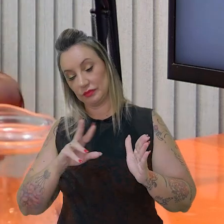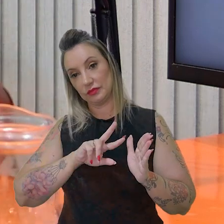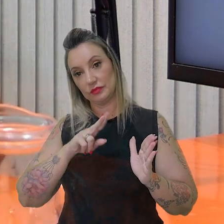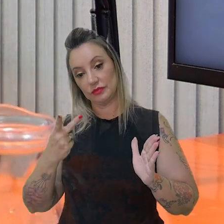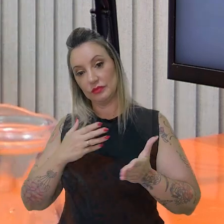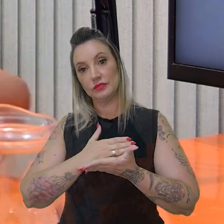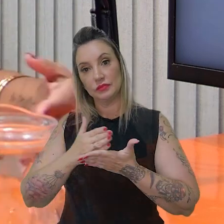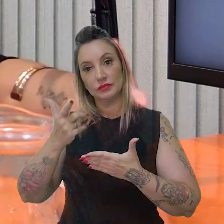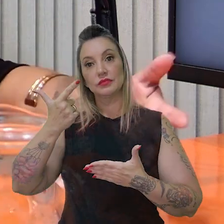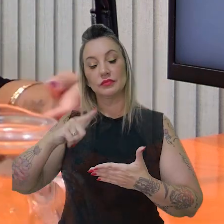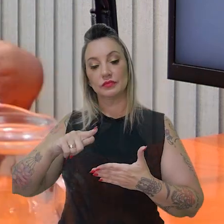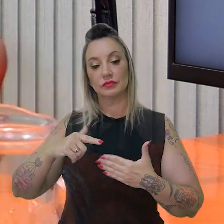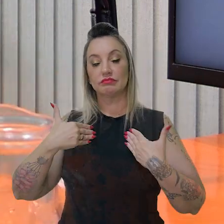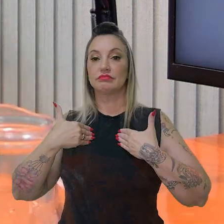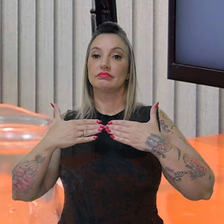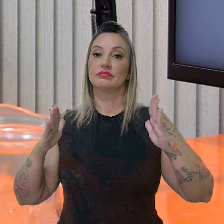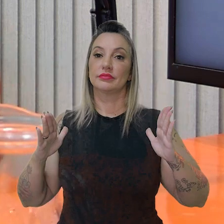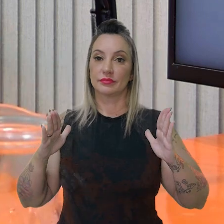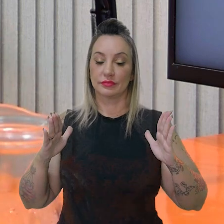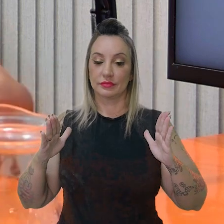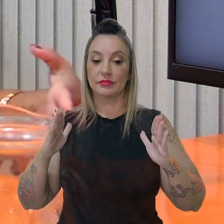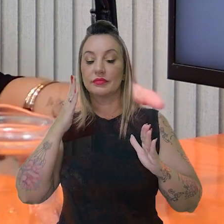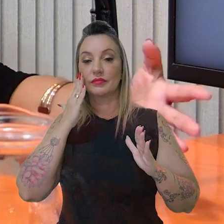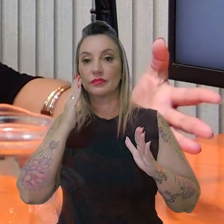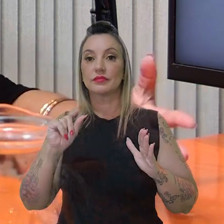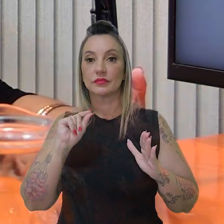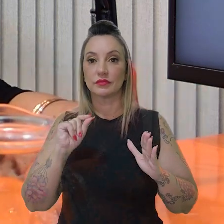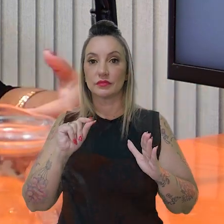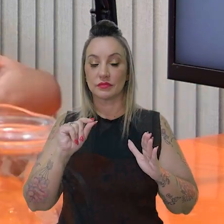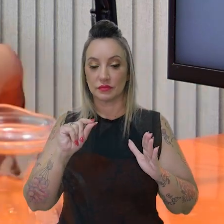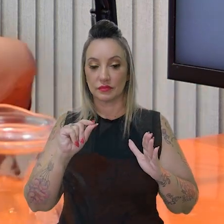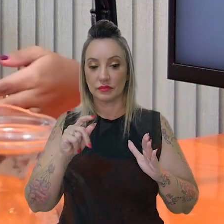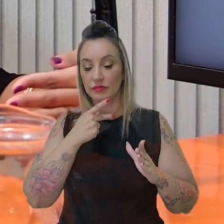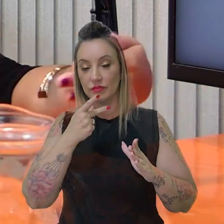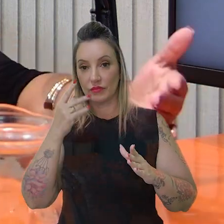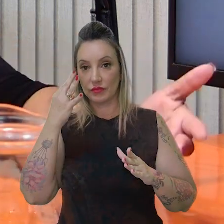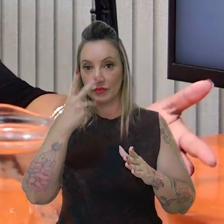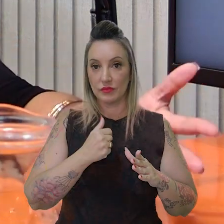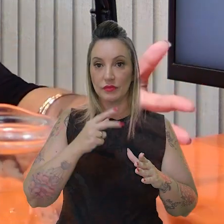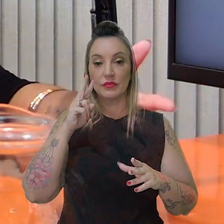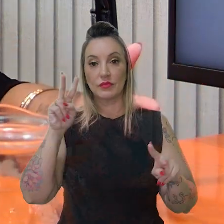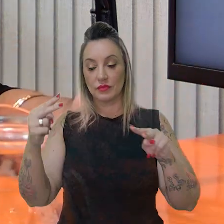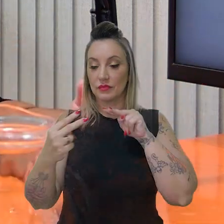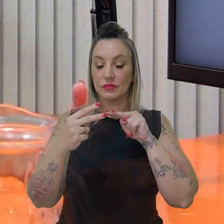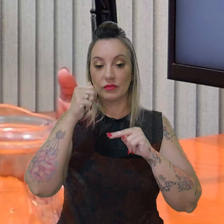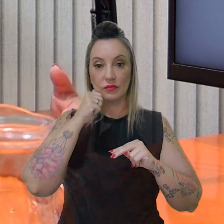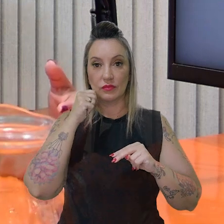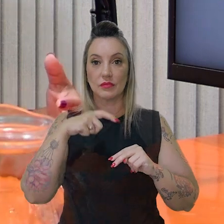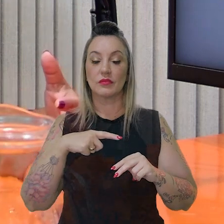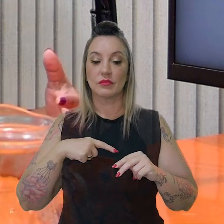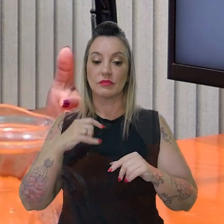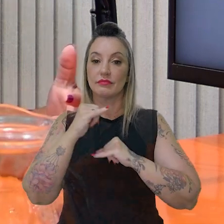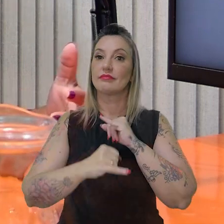Recomeço de minha Abrir de de saber que para eh falar de beleza para olhar no olho das mulheres eu também ia ter que passar pela